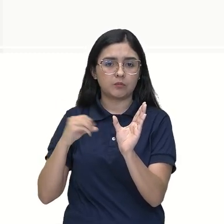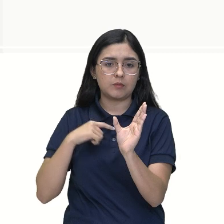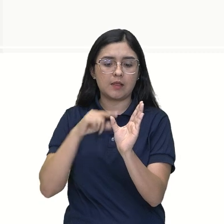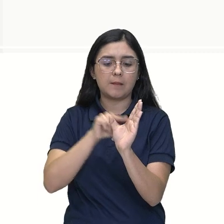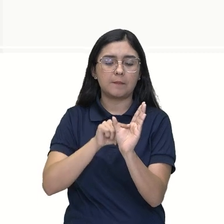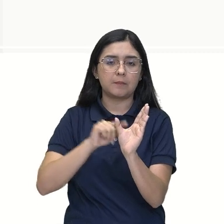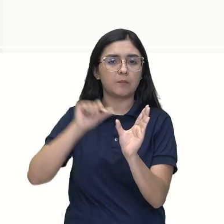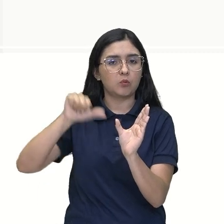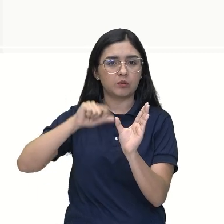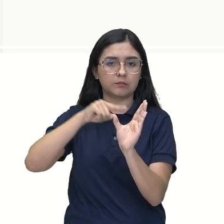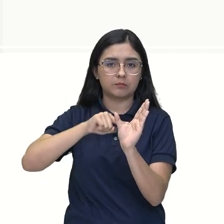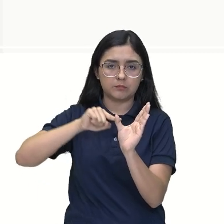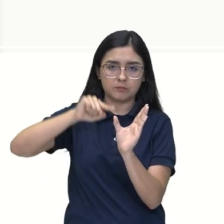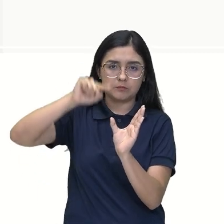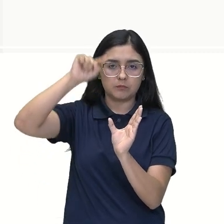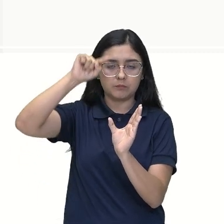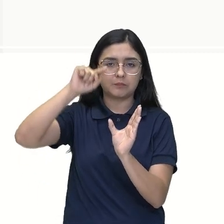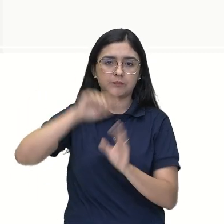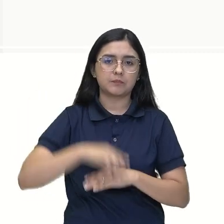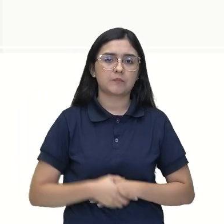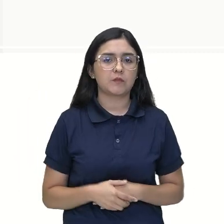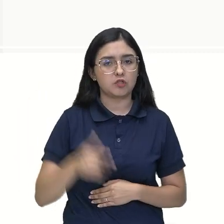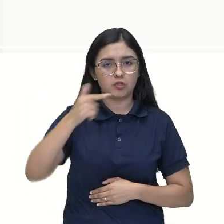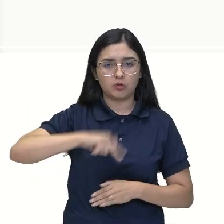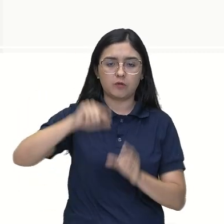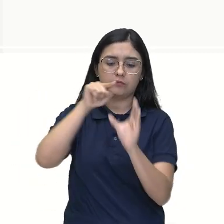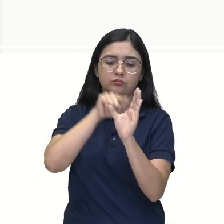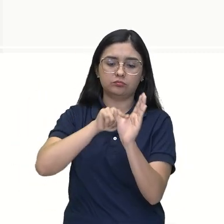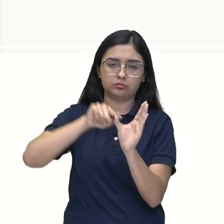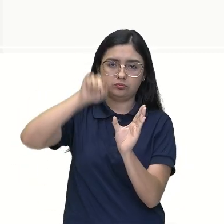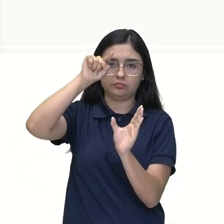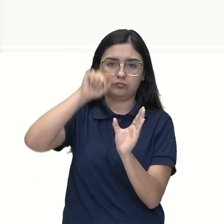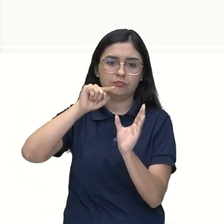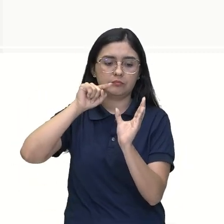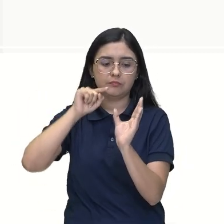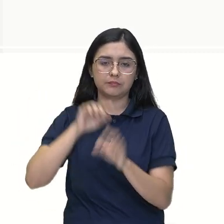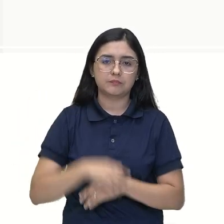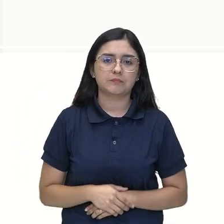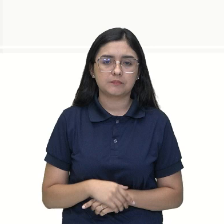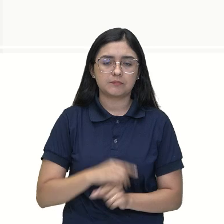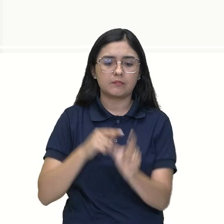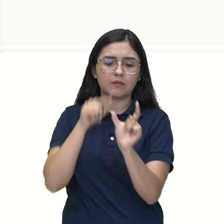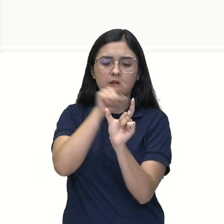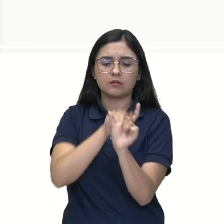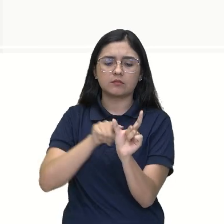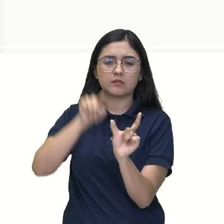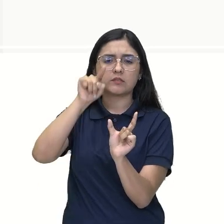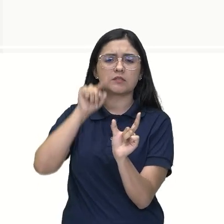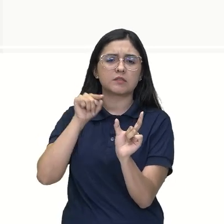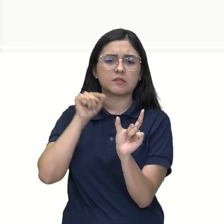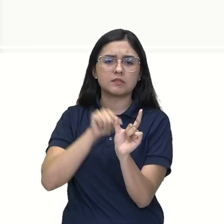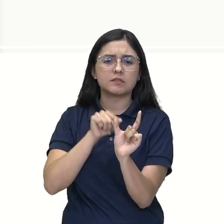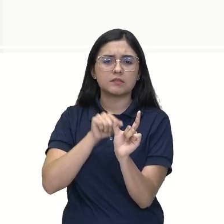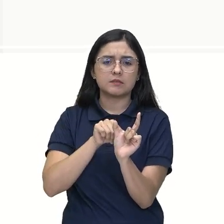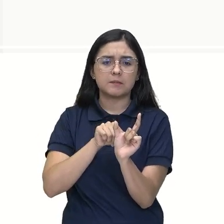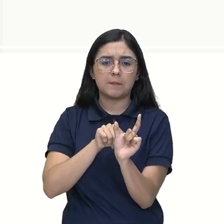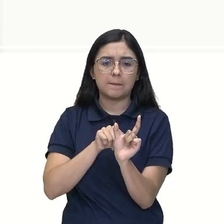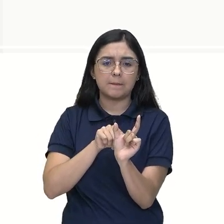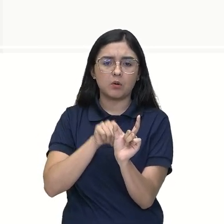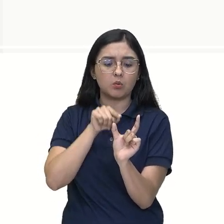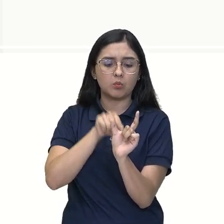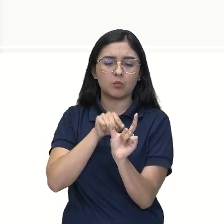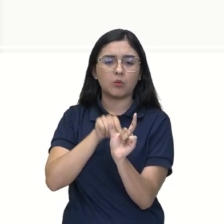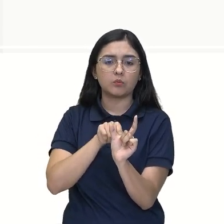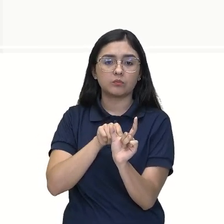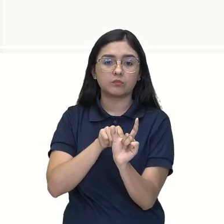direção. Começa a subir novamente, ó, tá? Então, esse ponto aqui, que é o vértice,